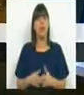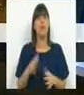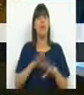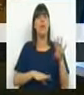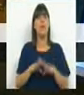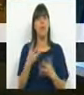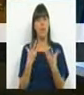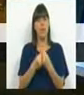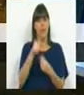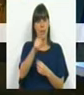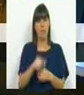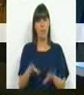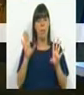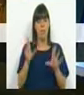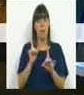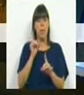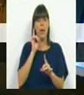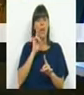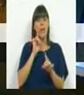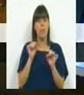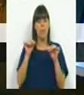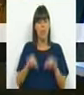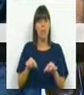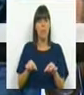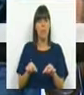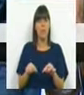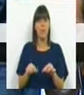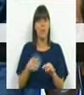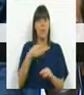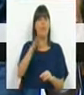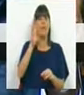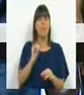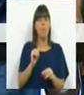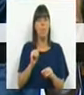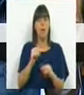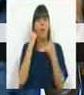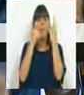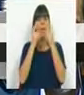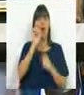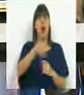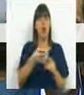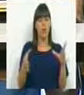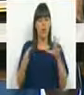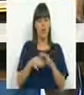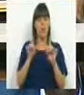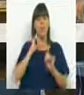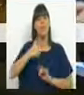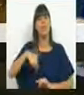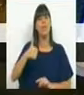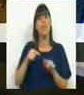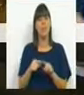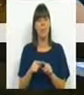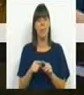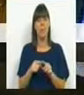para o fazer convosco, mas aquilo que é importante hoje é aquilo que o Partido Socialista pensa sobre aquilo que é